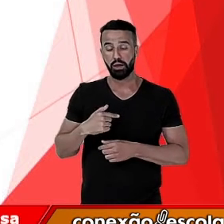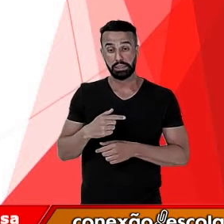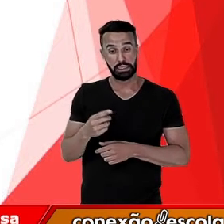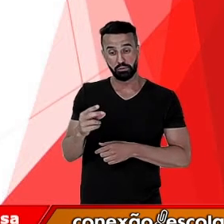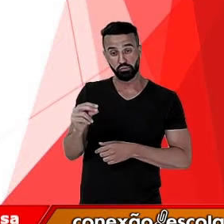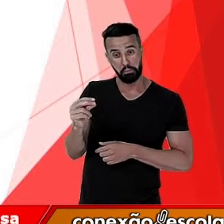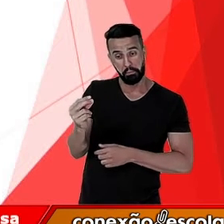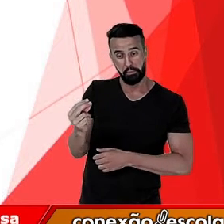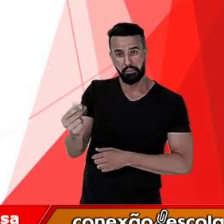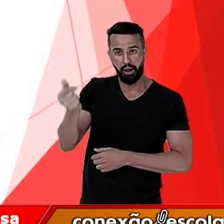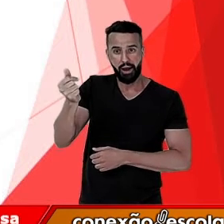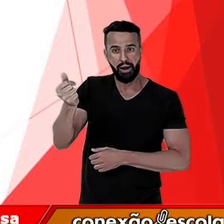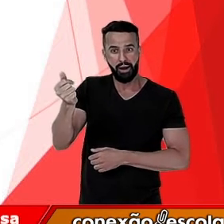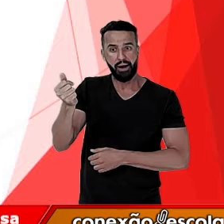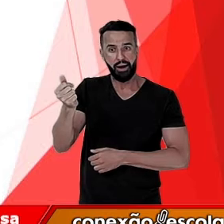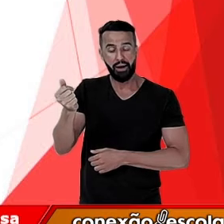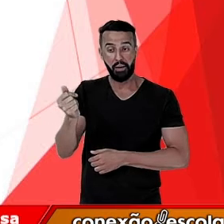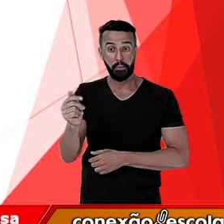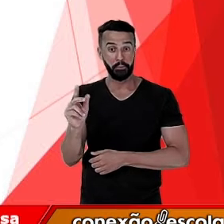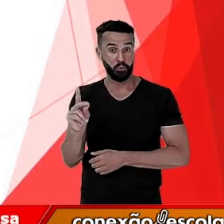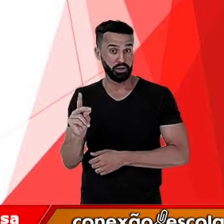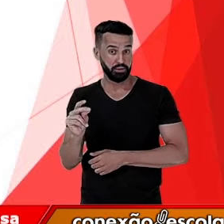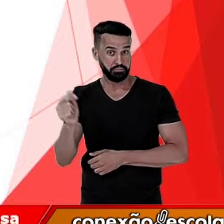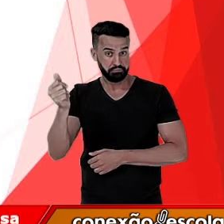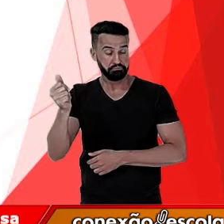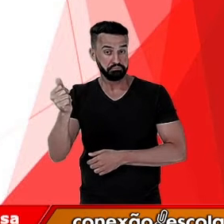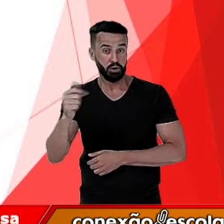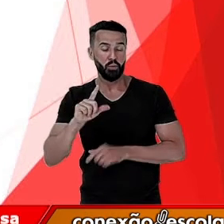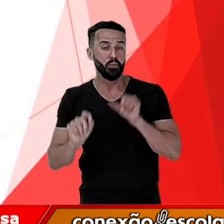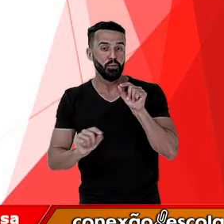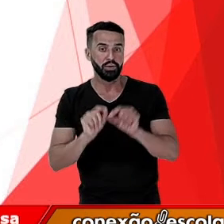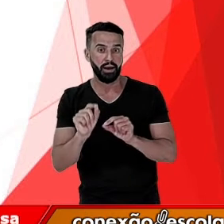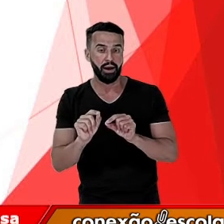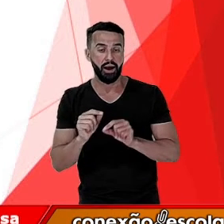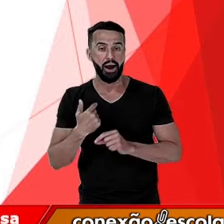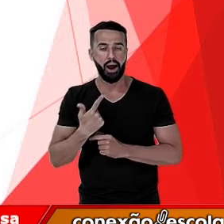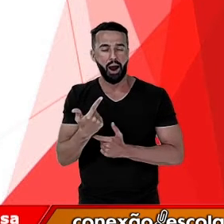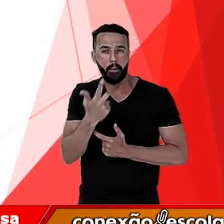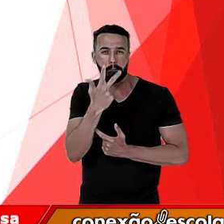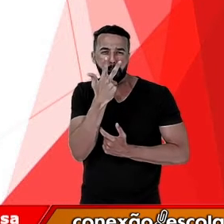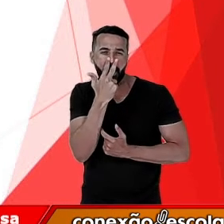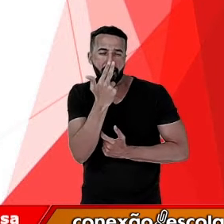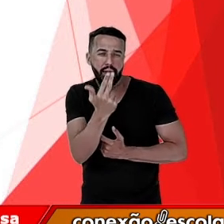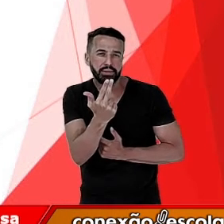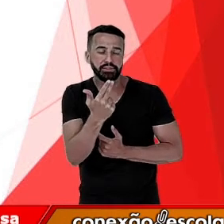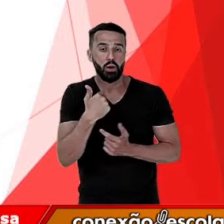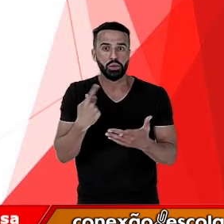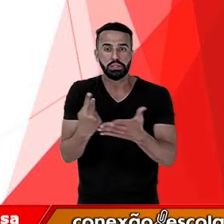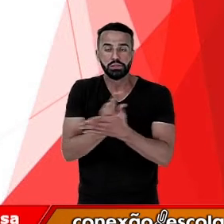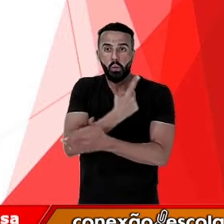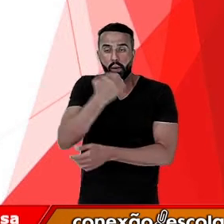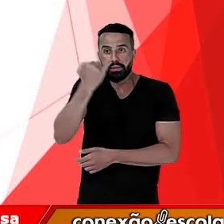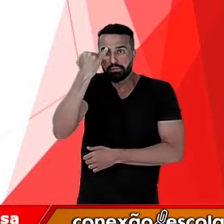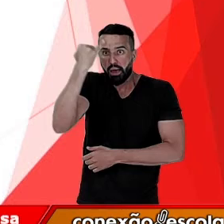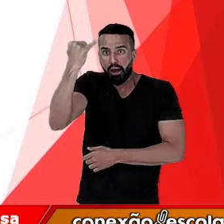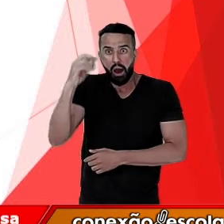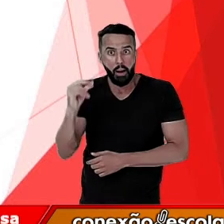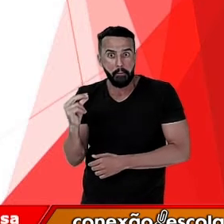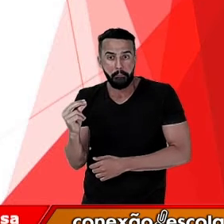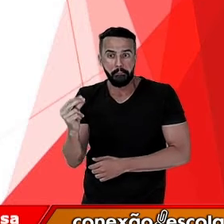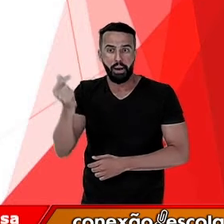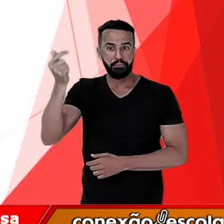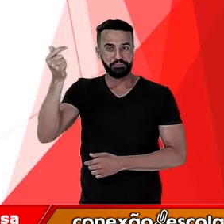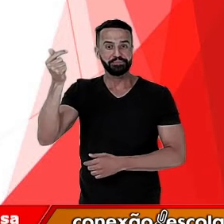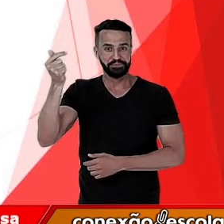dedos, o polegar e o indicador, sugerindo que ele deu um estalo. Ele teve uma ideia. Perceba